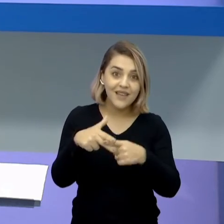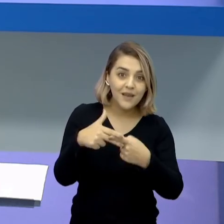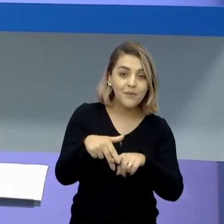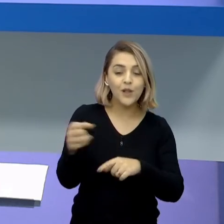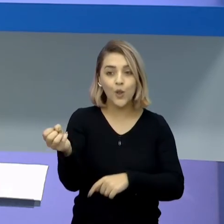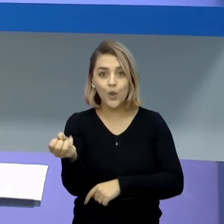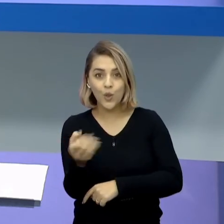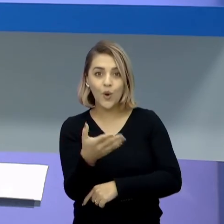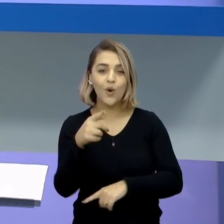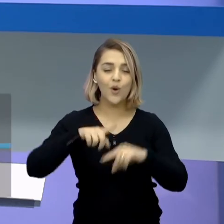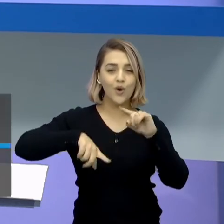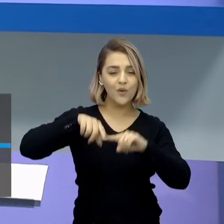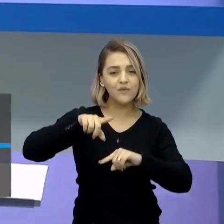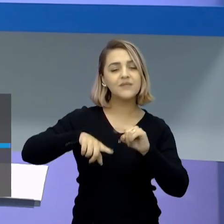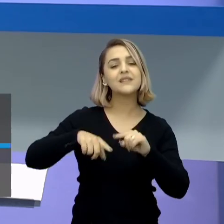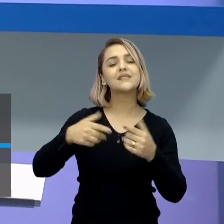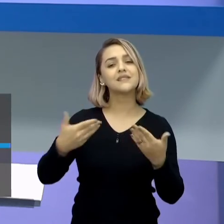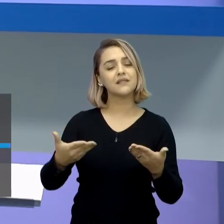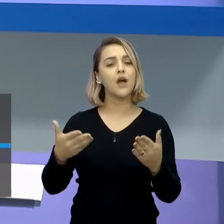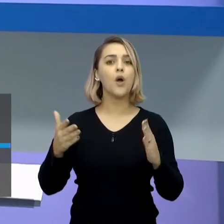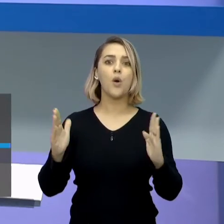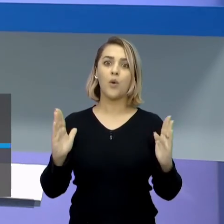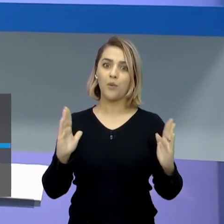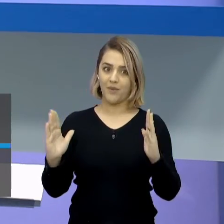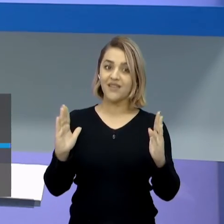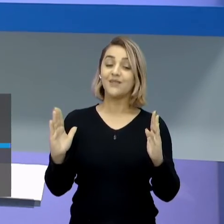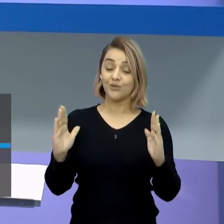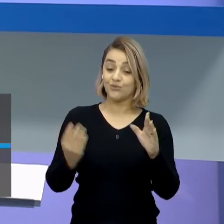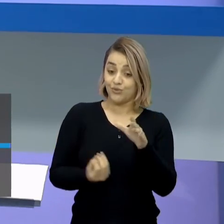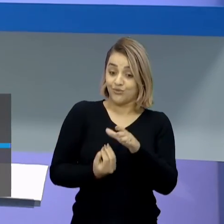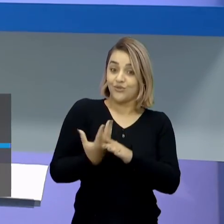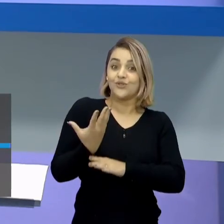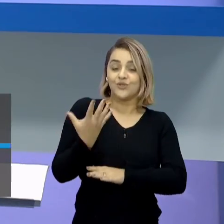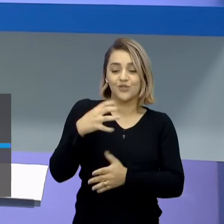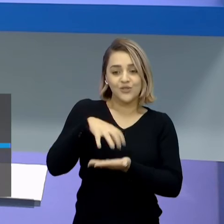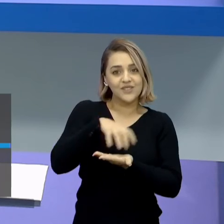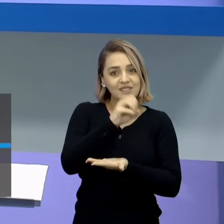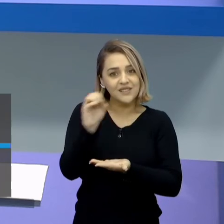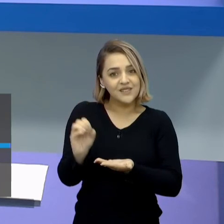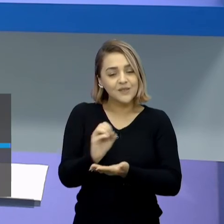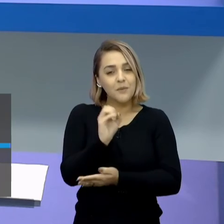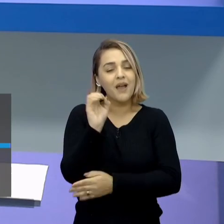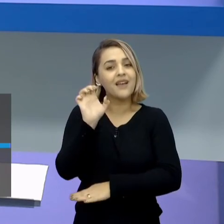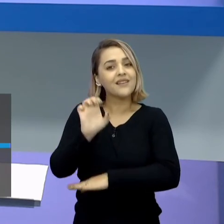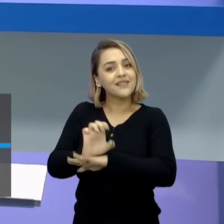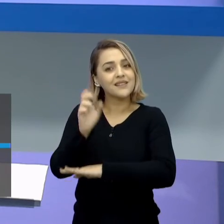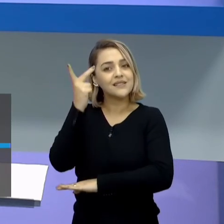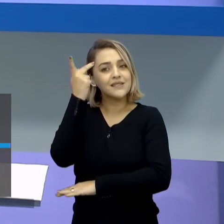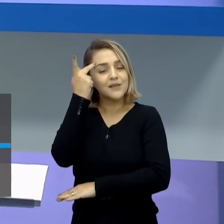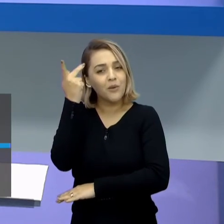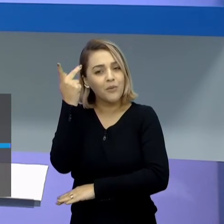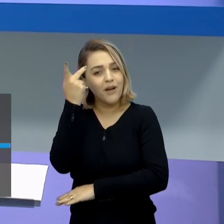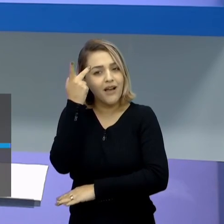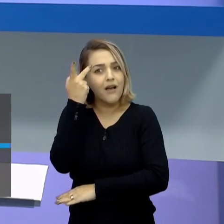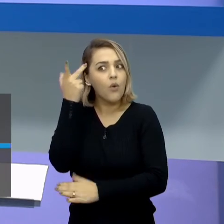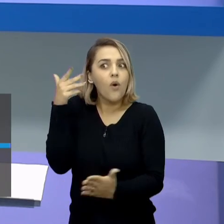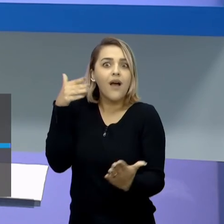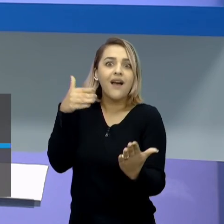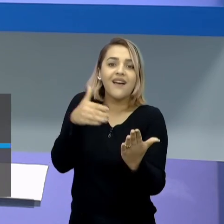Nesse período, o Centro de Mídias também surgiu, né, aqui no estado de São Paulo e continua ativo